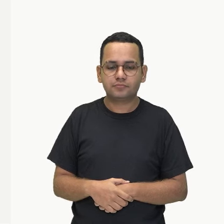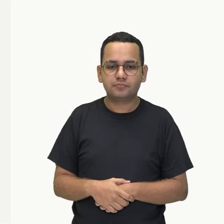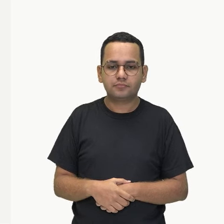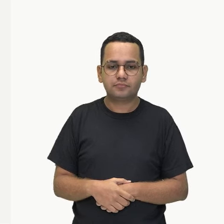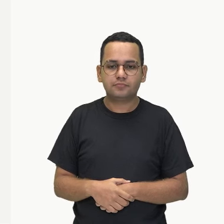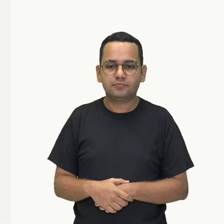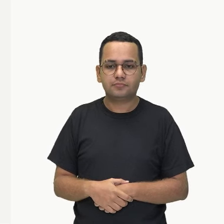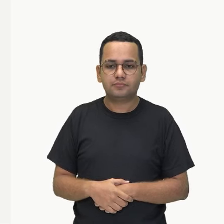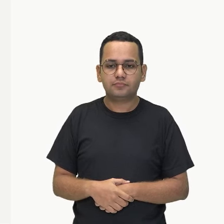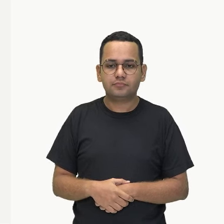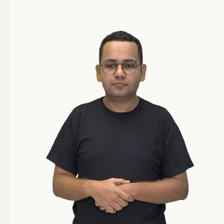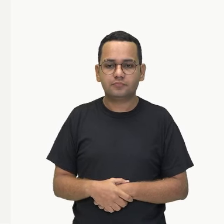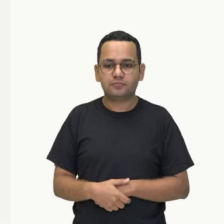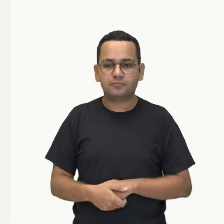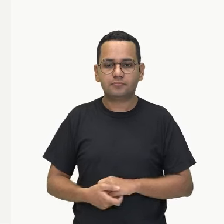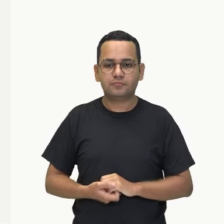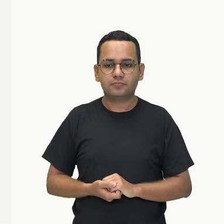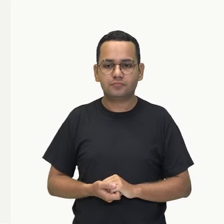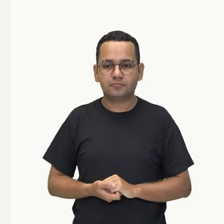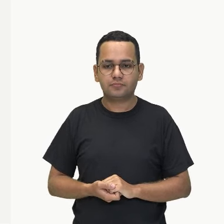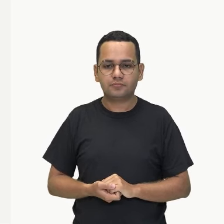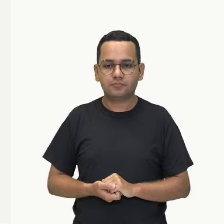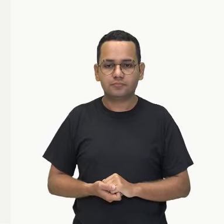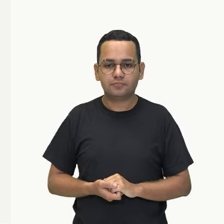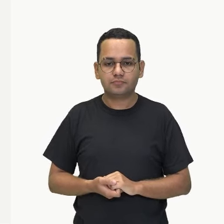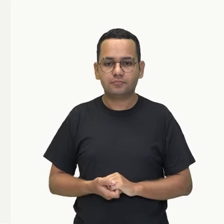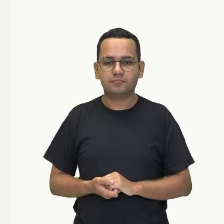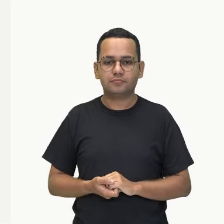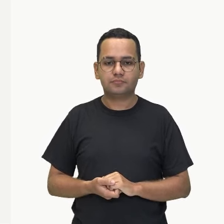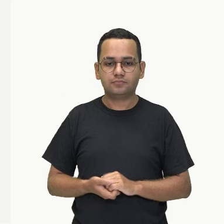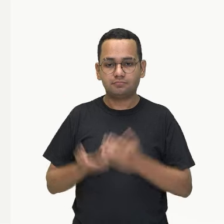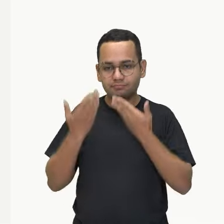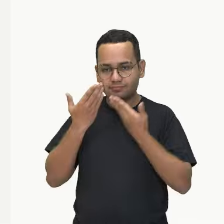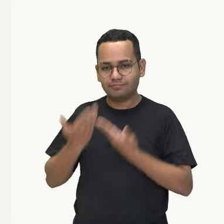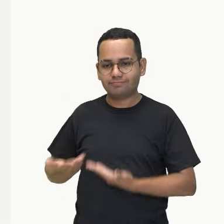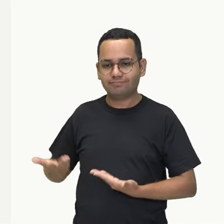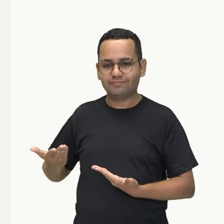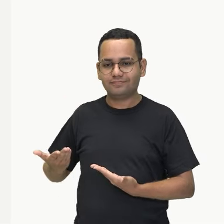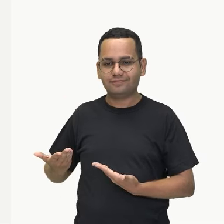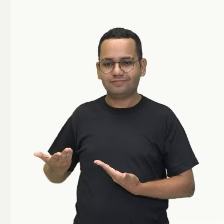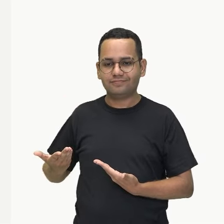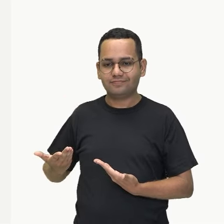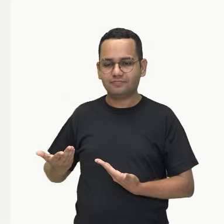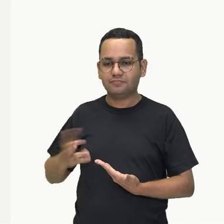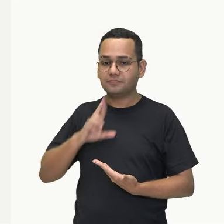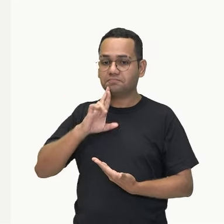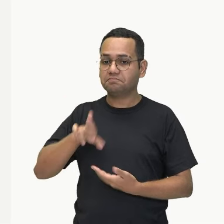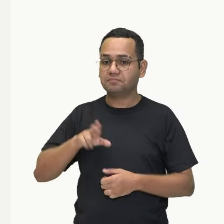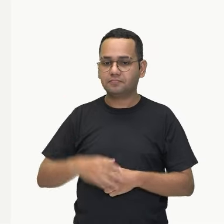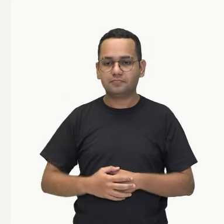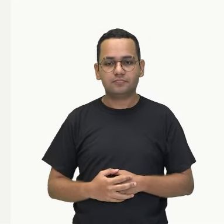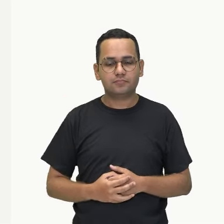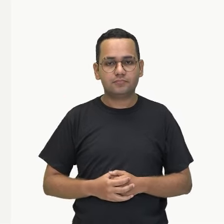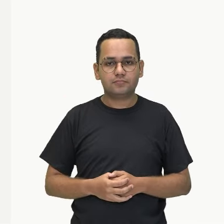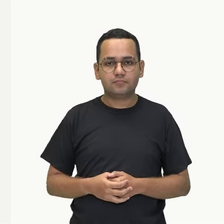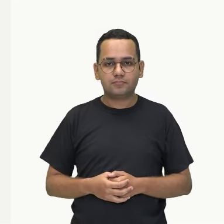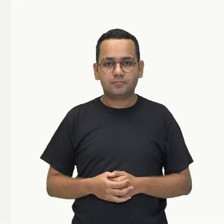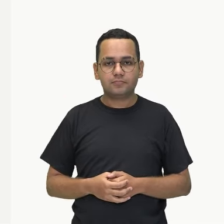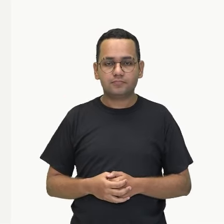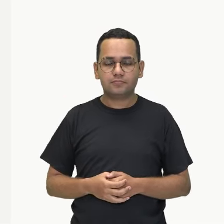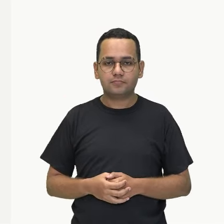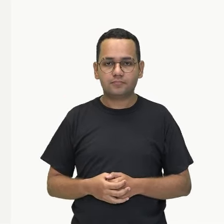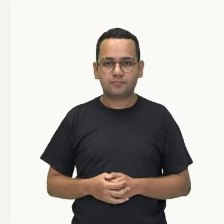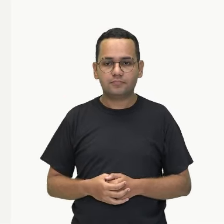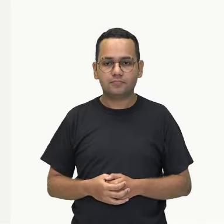polígono, melhor, o meu polinômio, 3x ao cubo menos x